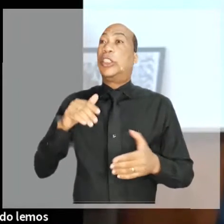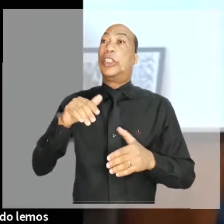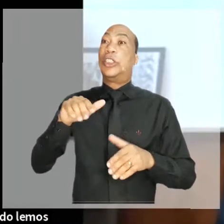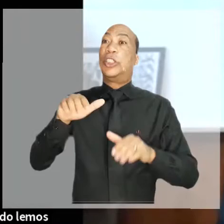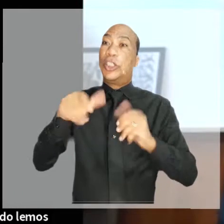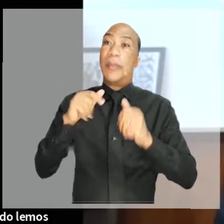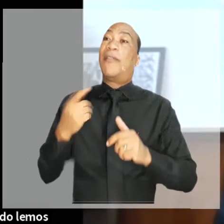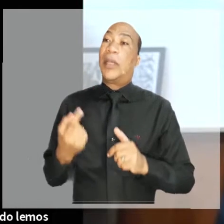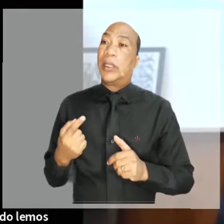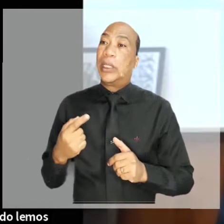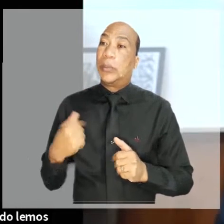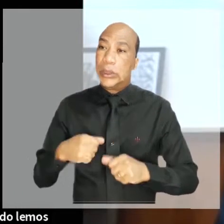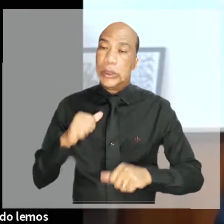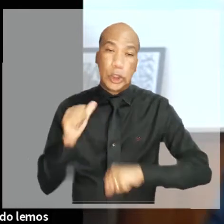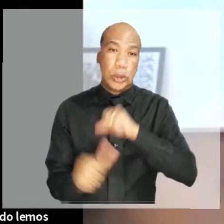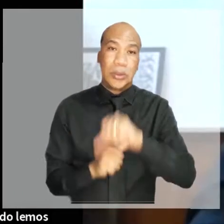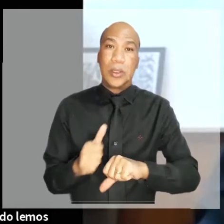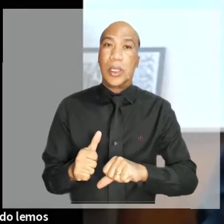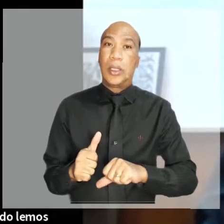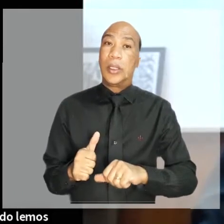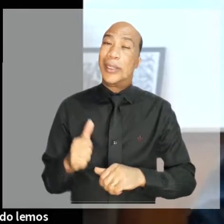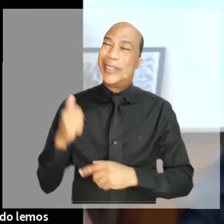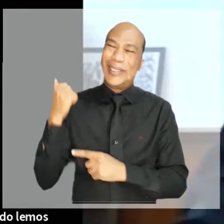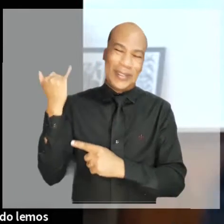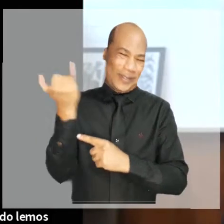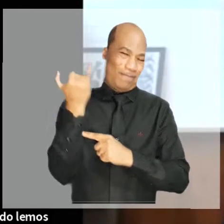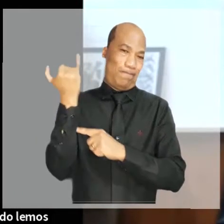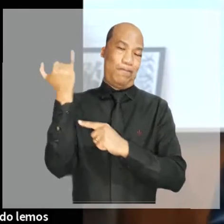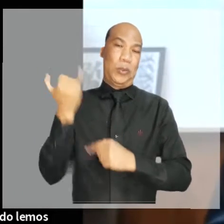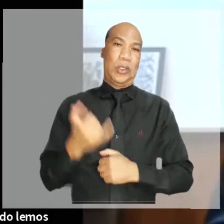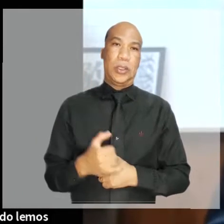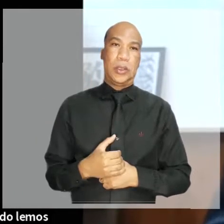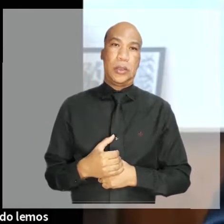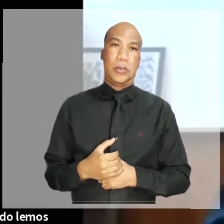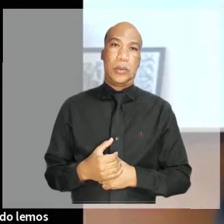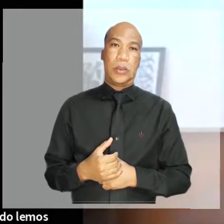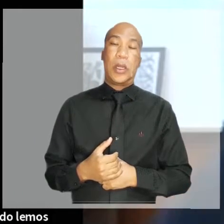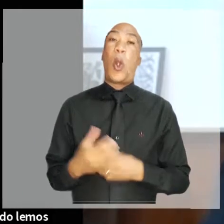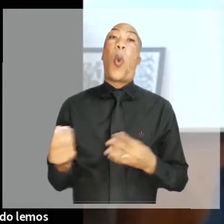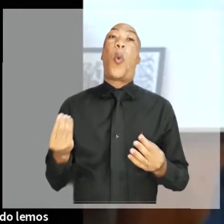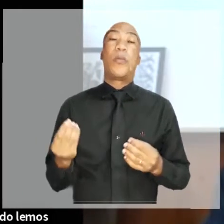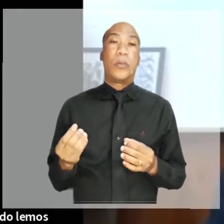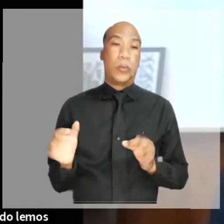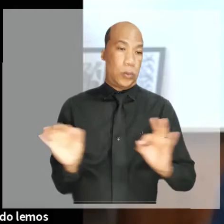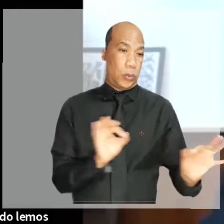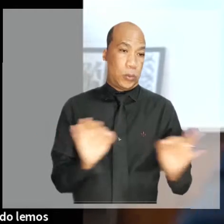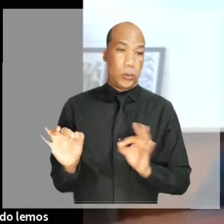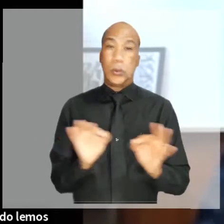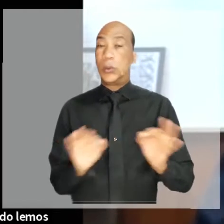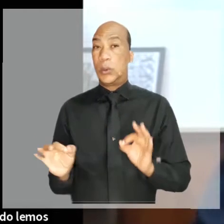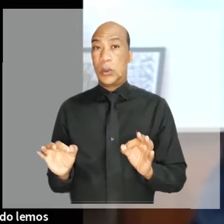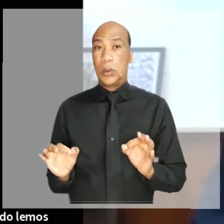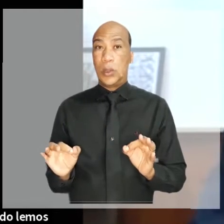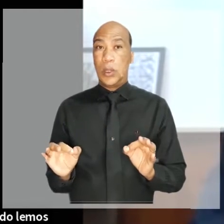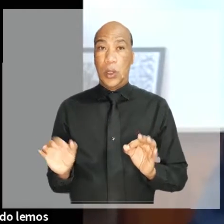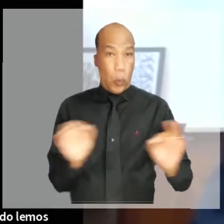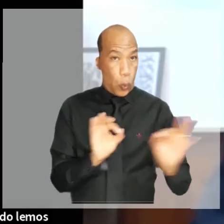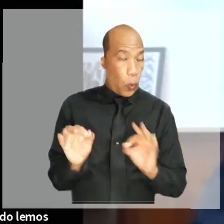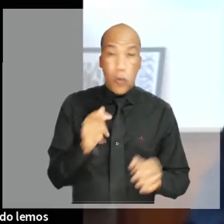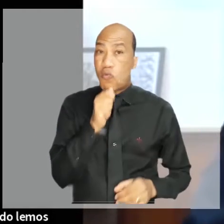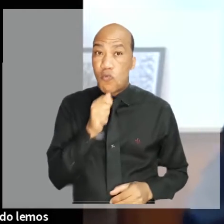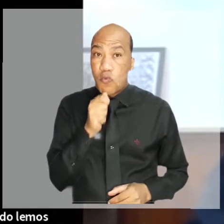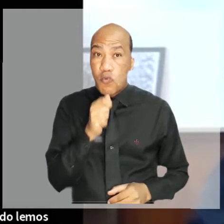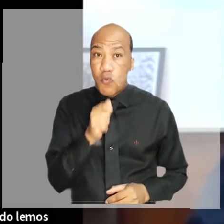digital, ela é importantíssima. E ela pode ser feita com planejamento, ou sem planejamento, mas que ela vai